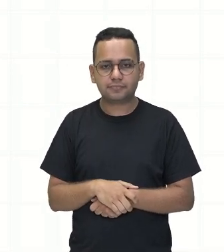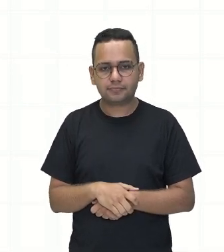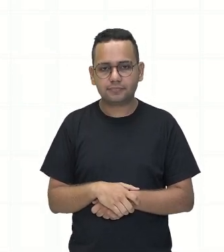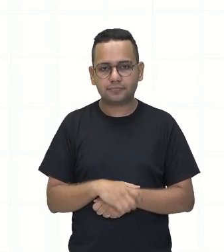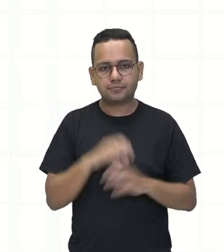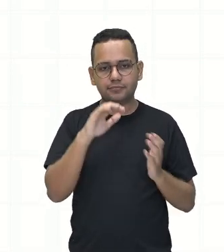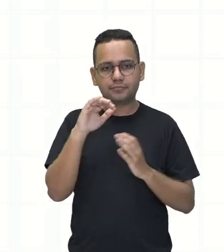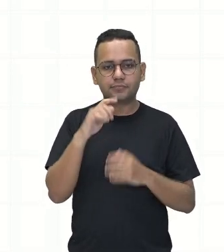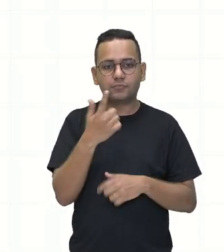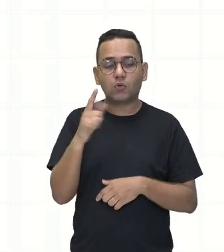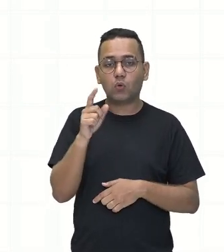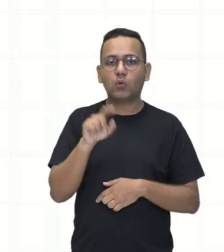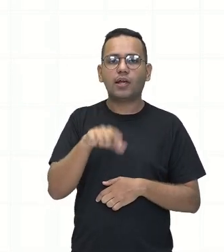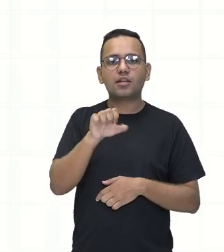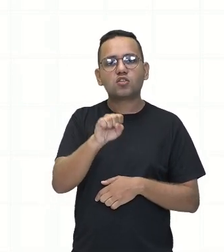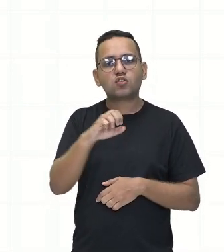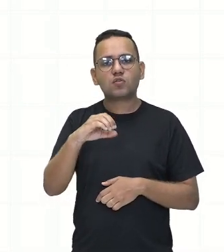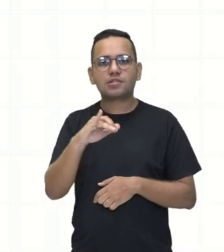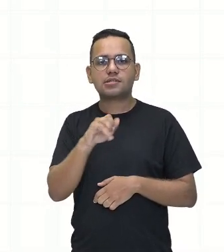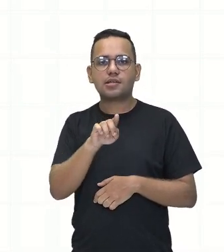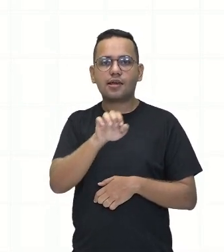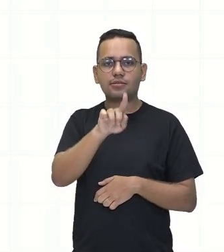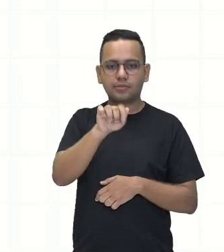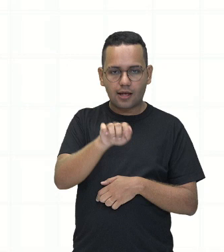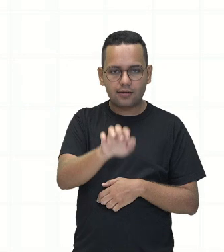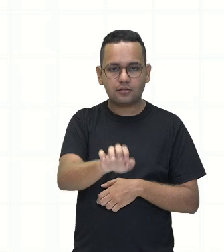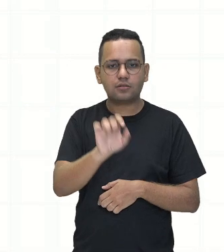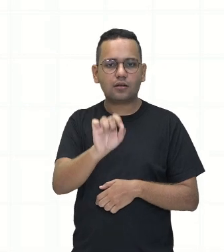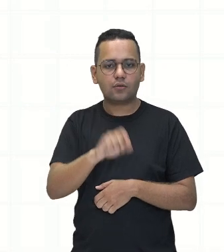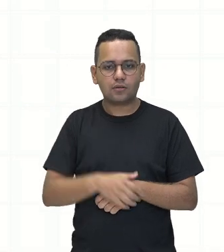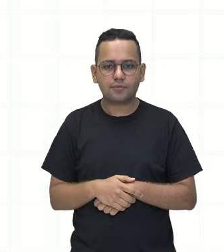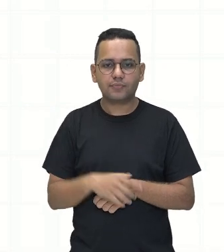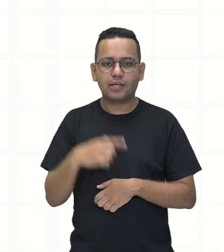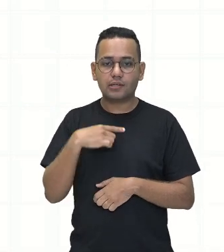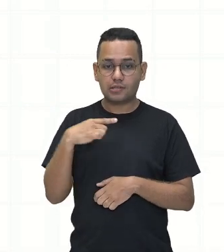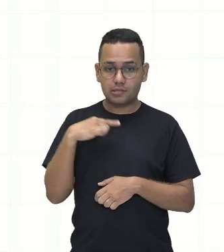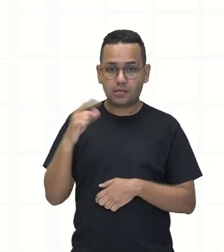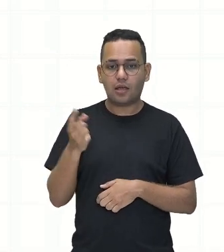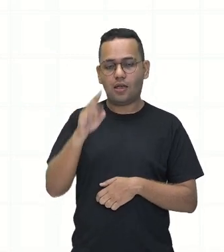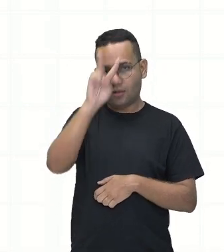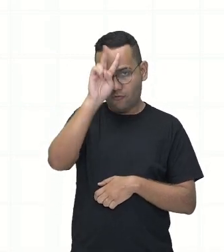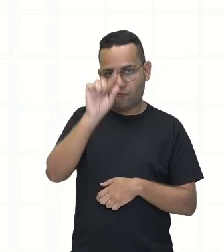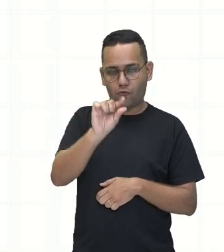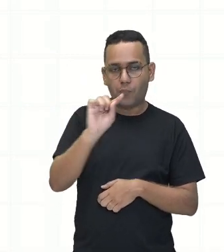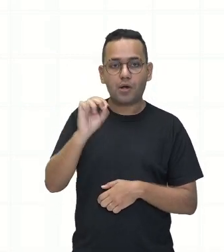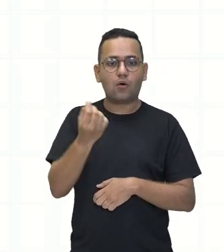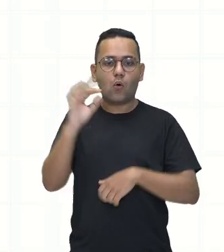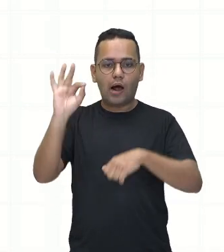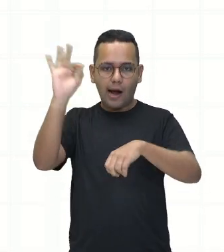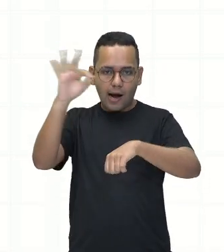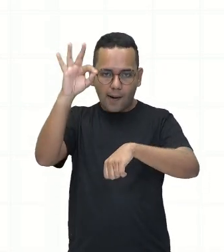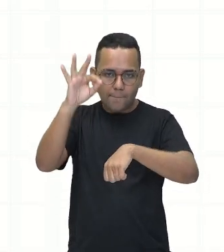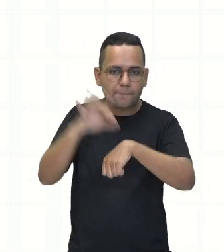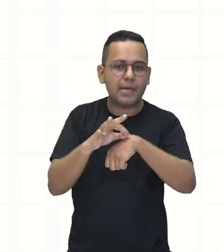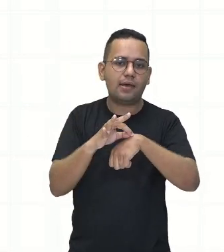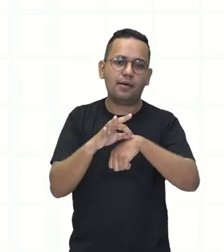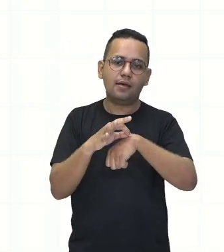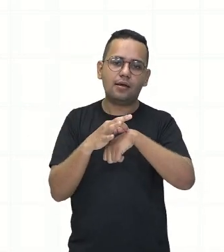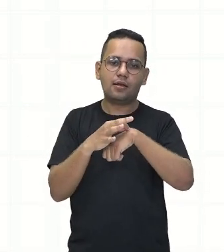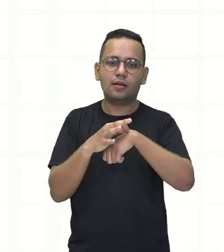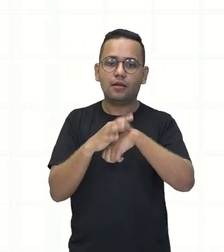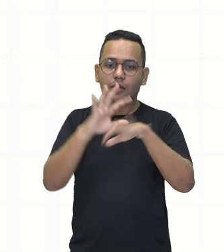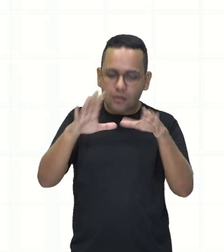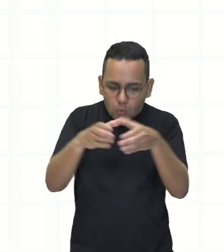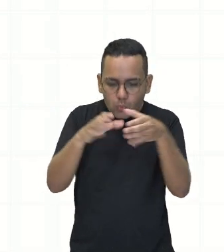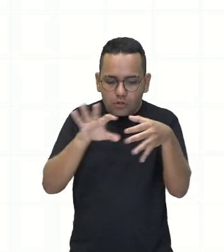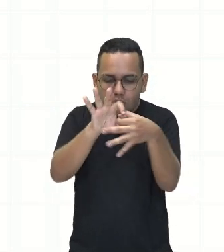como formigas e abelhas, onde diferentes castas trabalham em um conjunto para o benefício, né? Então, a sociedade, eles